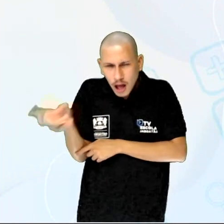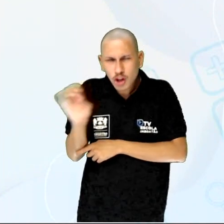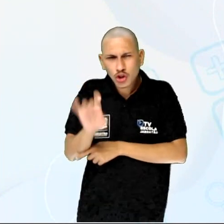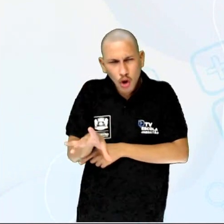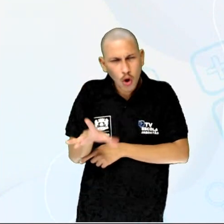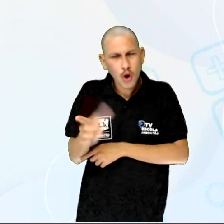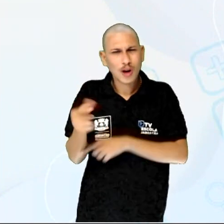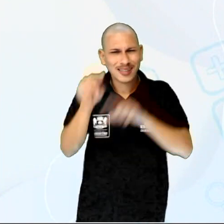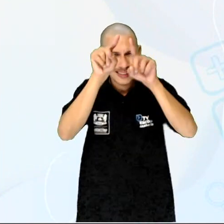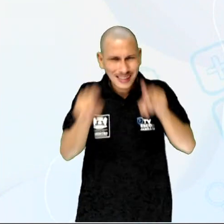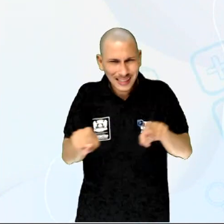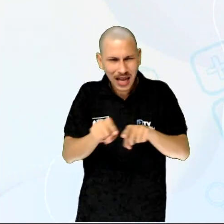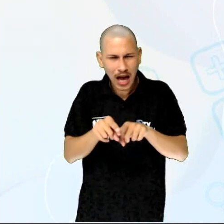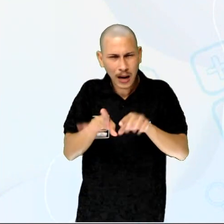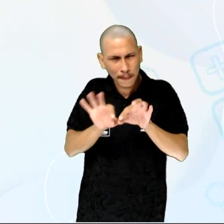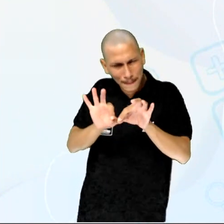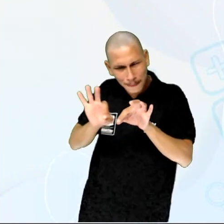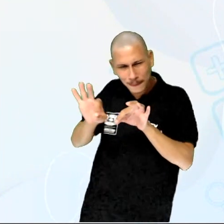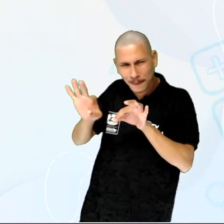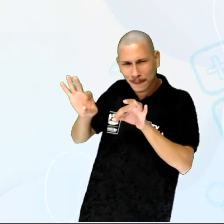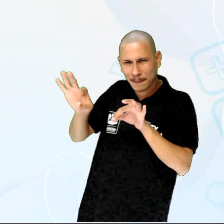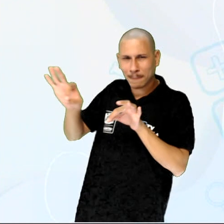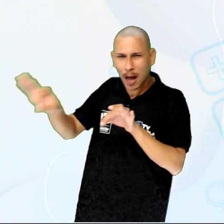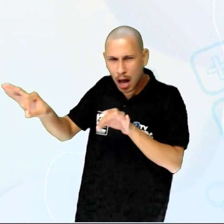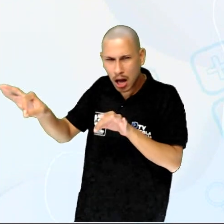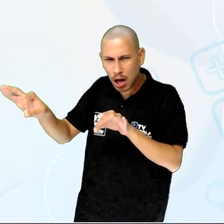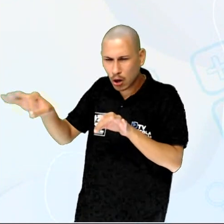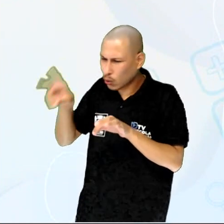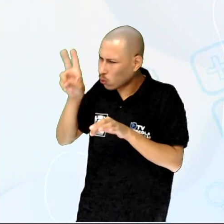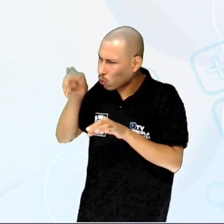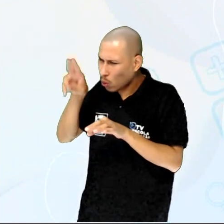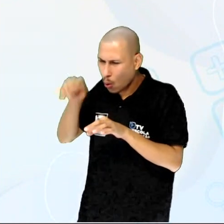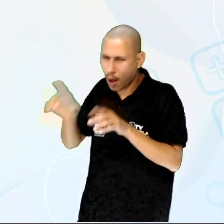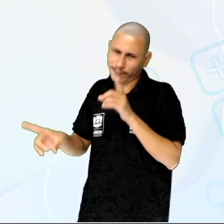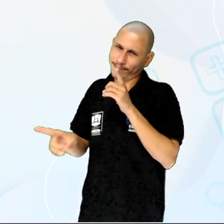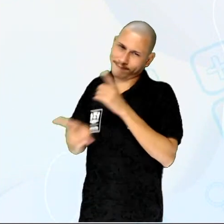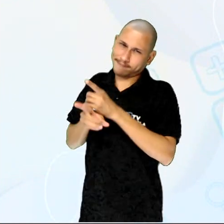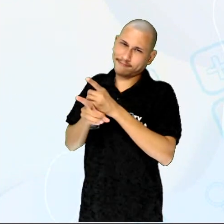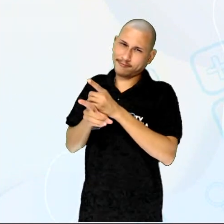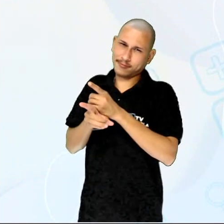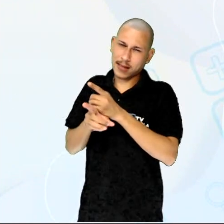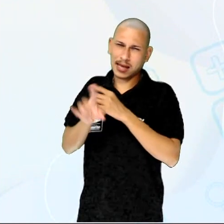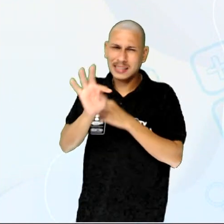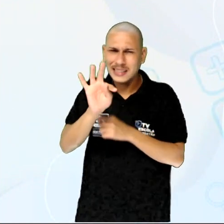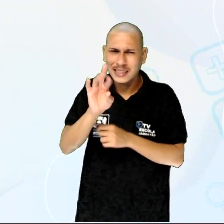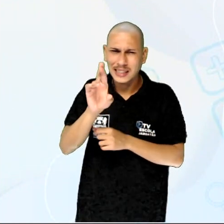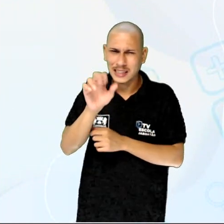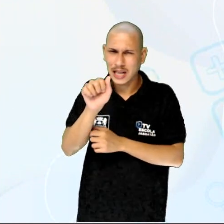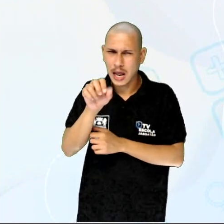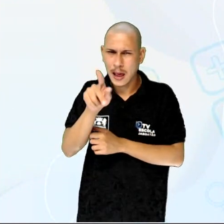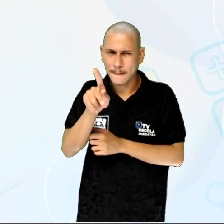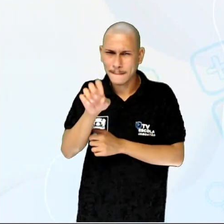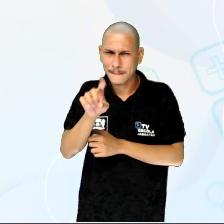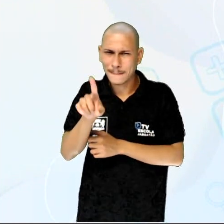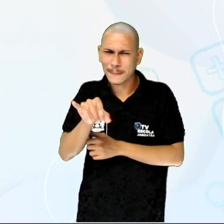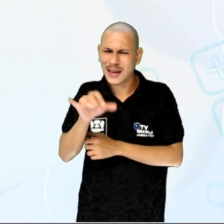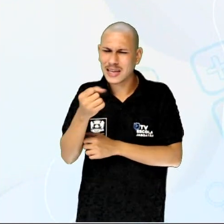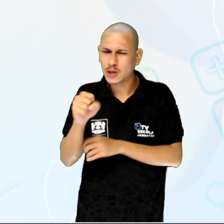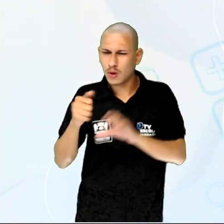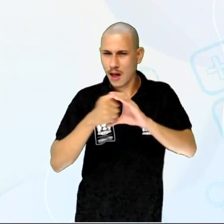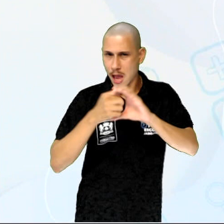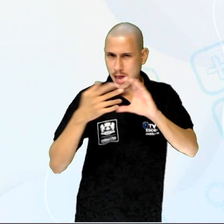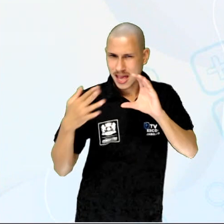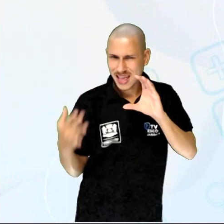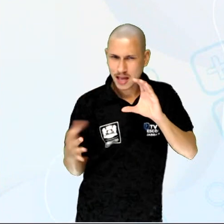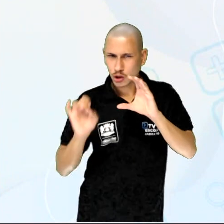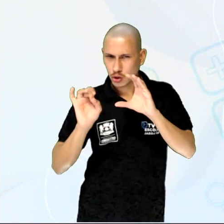lados que, se a gente fizer o prolongamento deles, eles nunca vão se tocar. Então, os trapézios ele tem essas características, ele tem apenas um